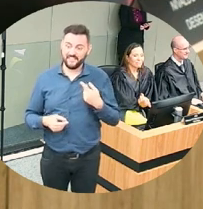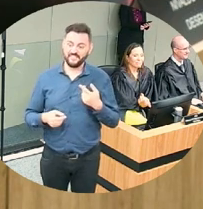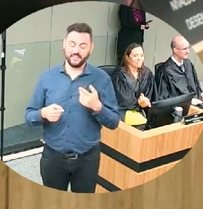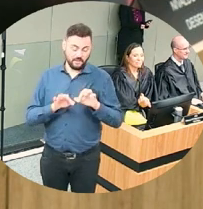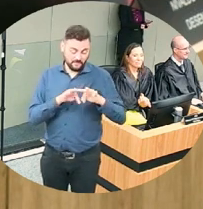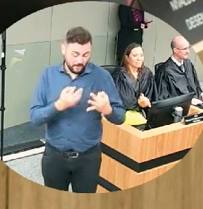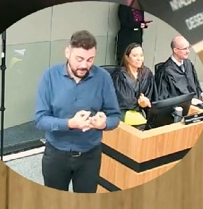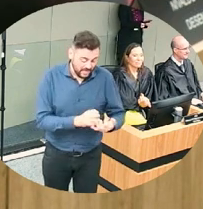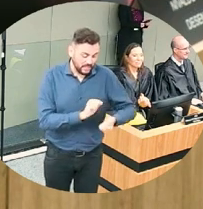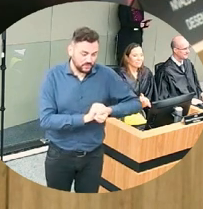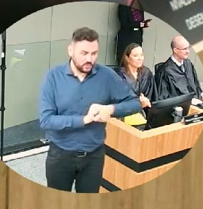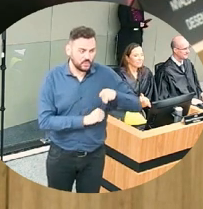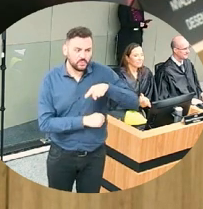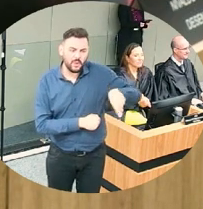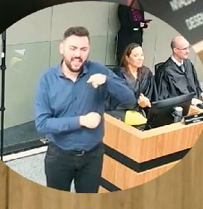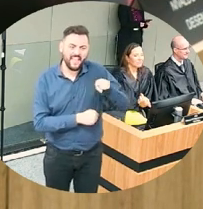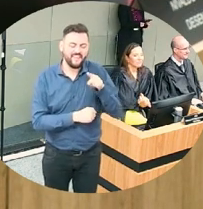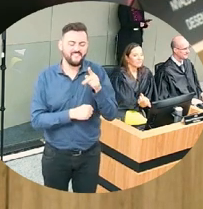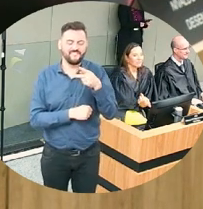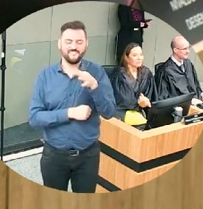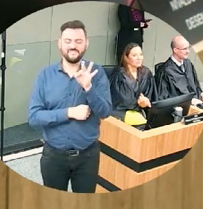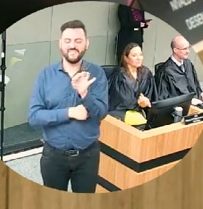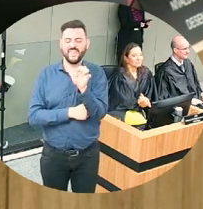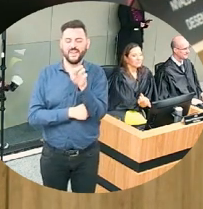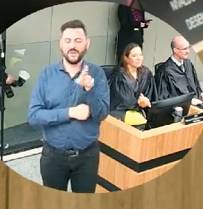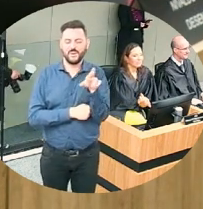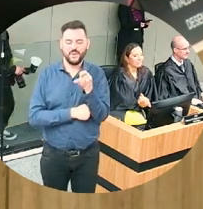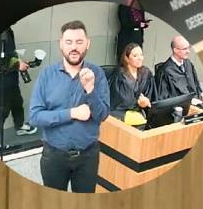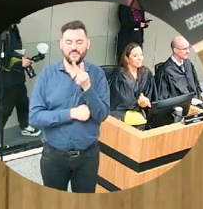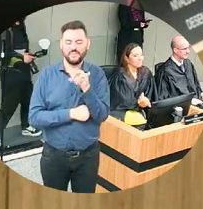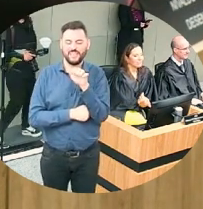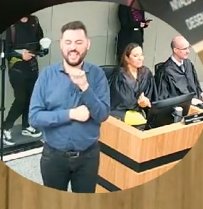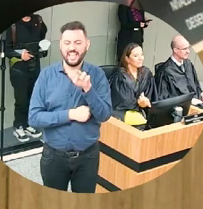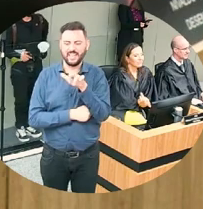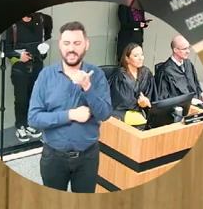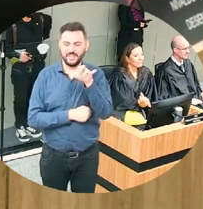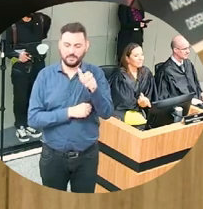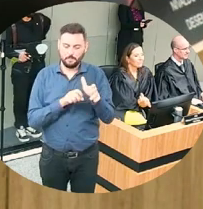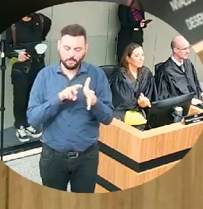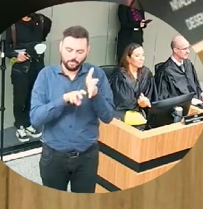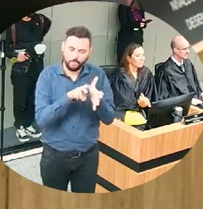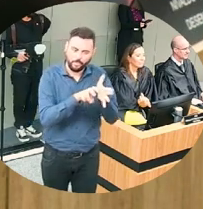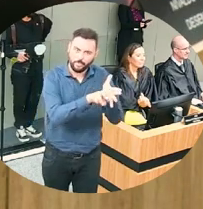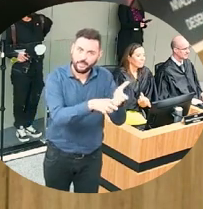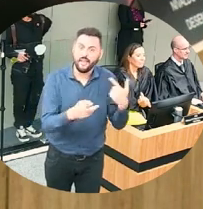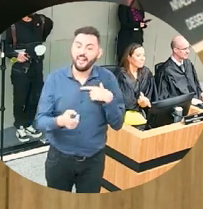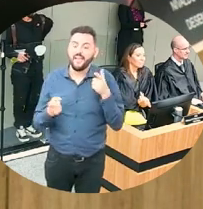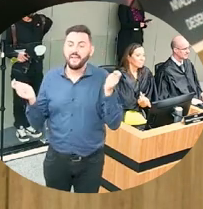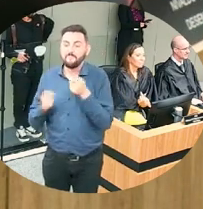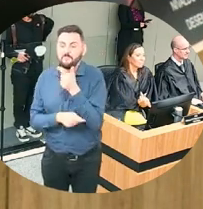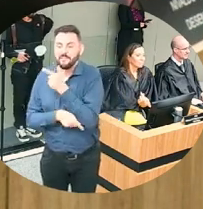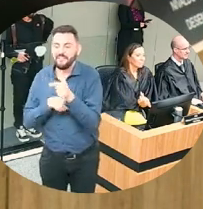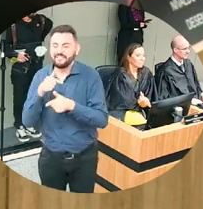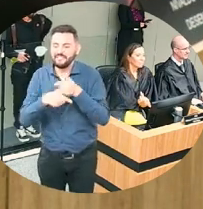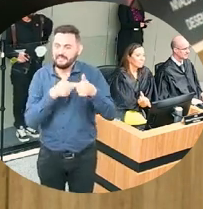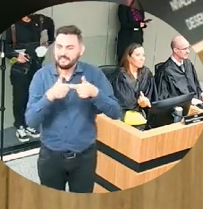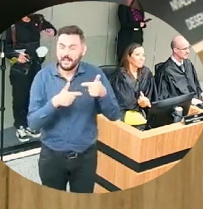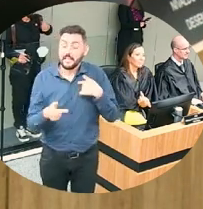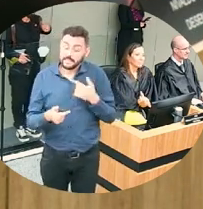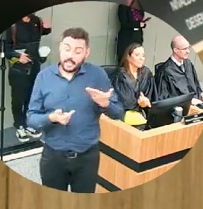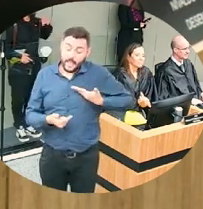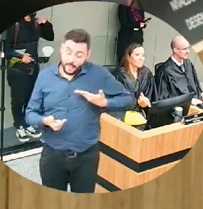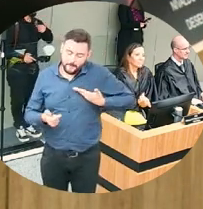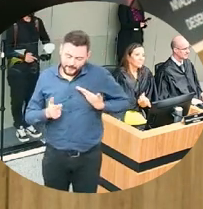Ferroviários nem fazia sentido em pensar diferente até hoje segundo alguns amigos